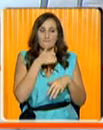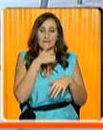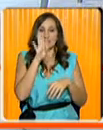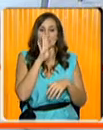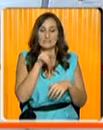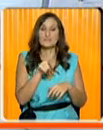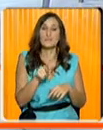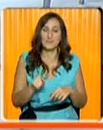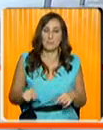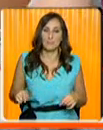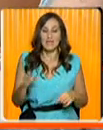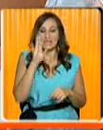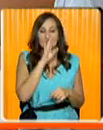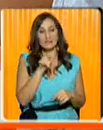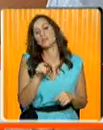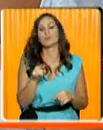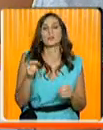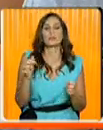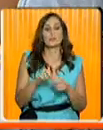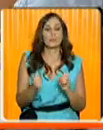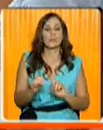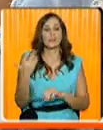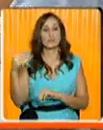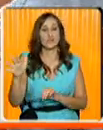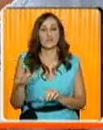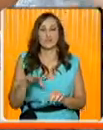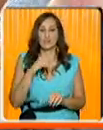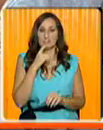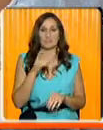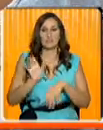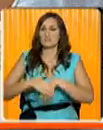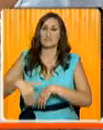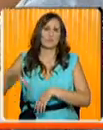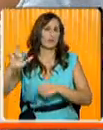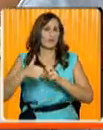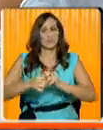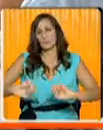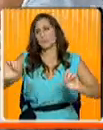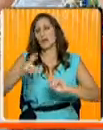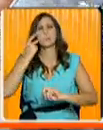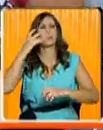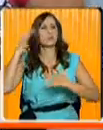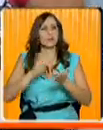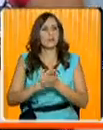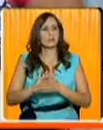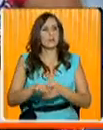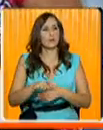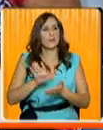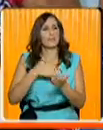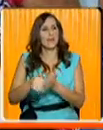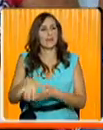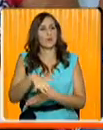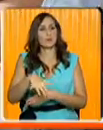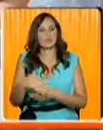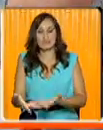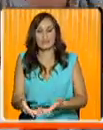tu se tiveres, não tem nada a despachar, olha, vais-te embora sem ressentimentos, sem orgulhos, nem tipo, onde é que está a manteiga, que